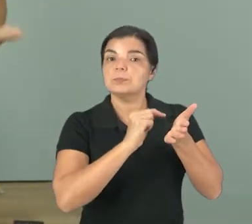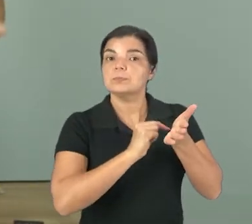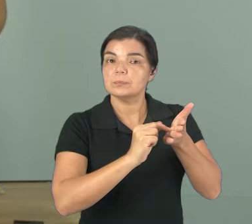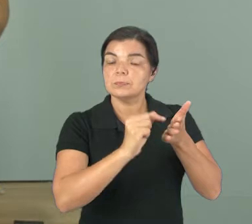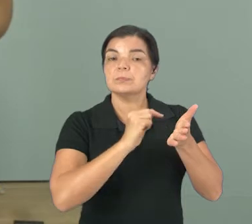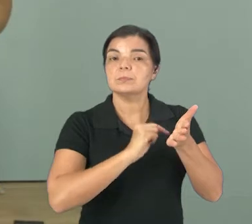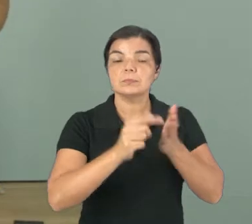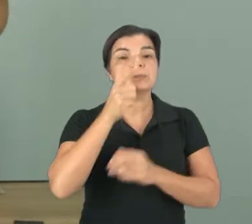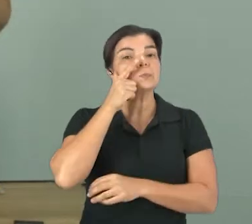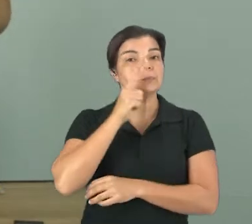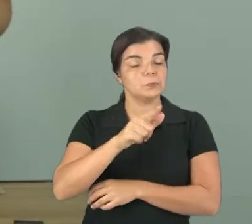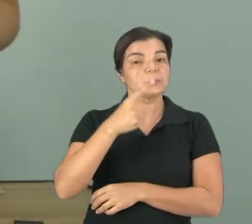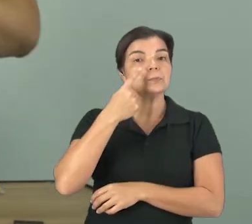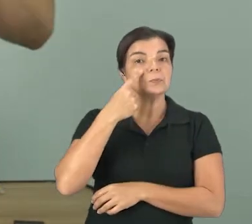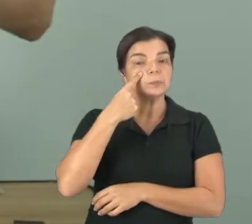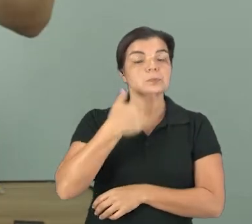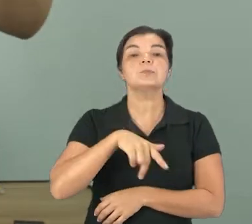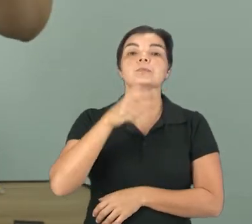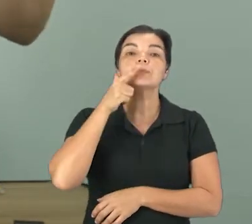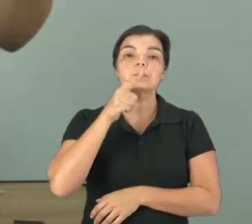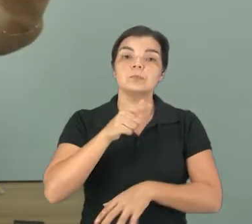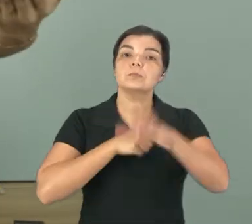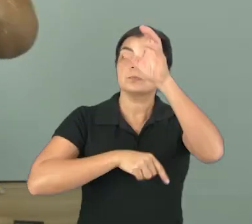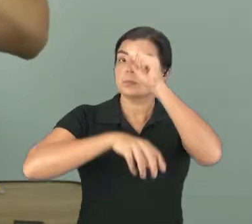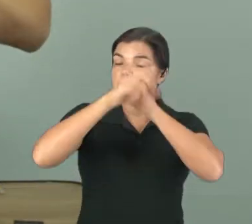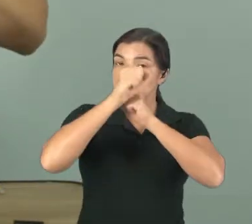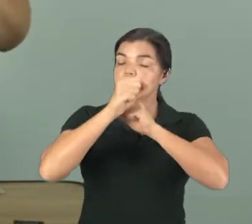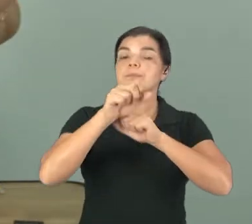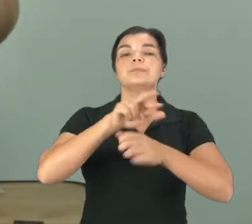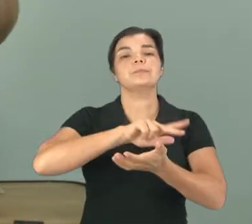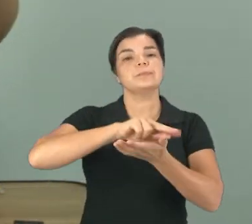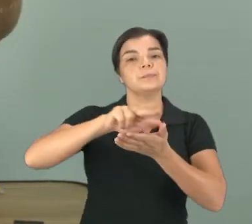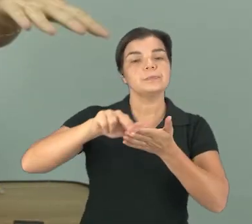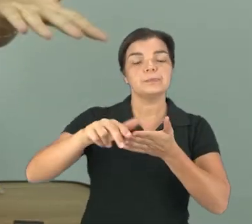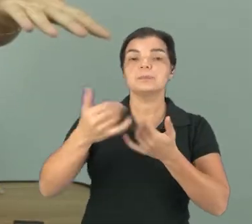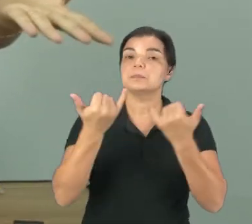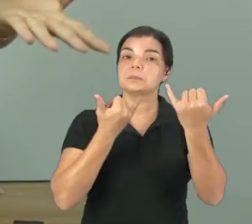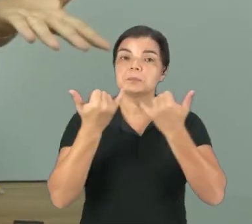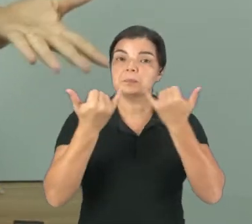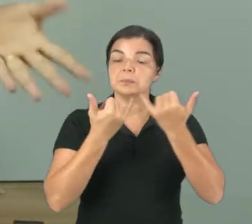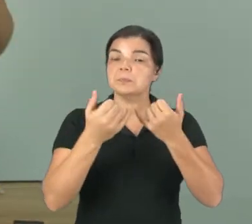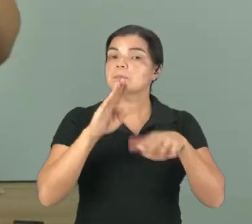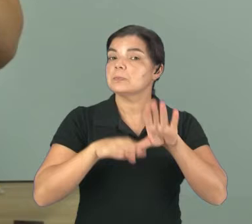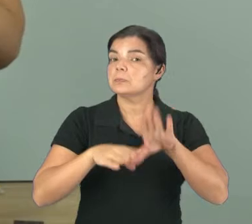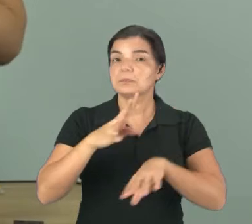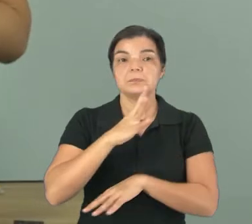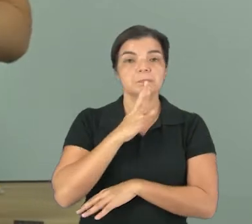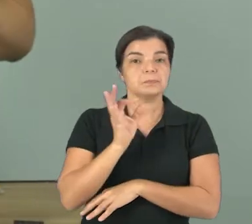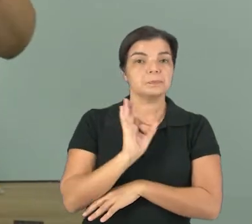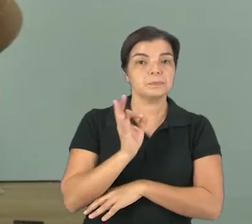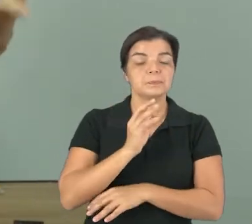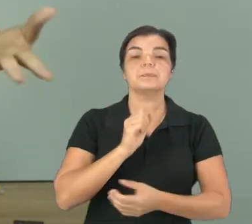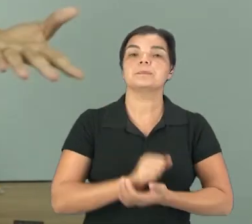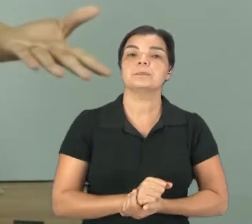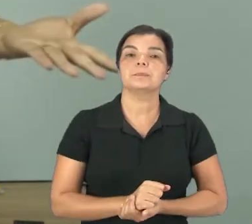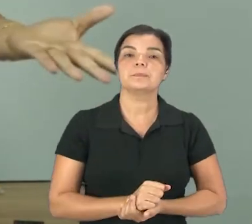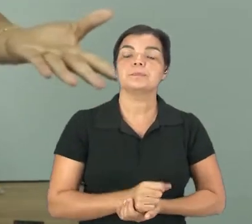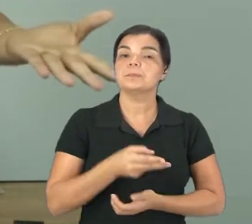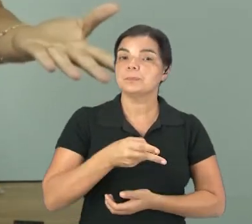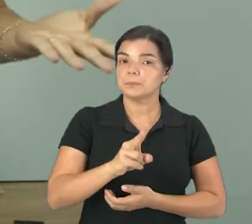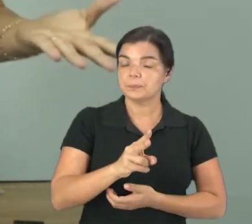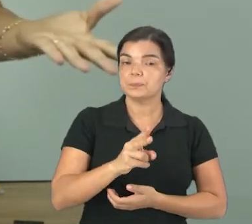nós conseguimos adquirir o conhecimento de diversas informações que talvez nem conhecíamos, não é mesmo? Então, vamos lá. Vamos